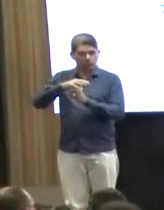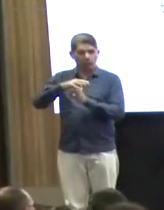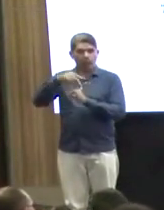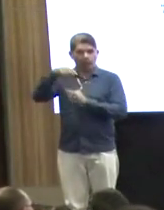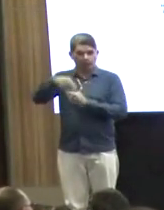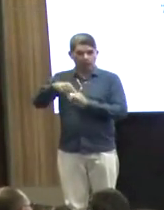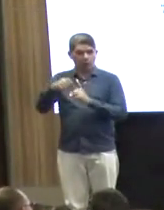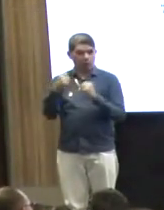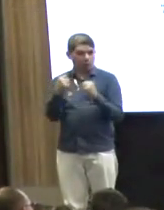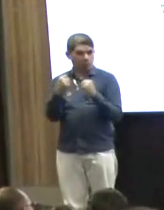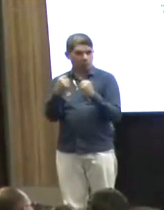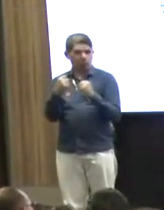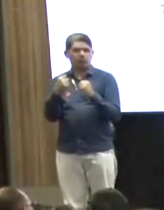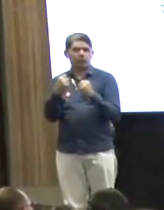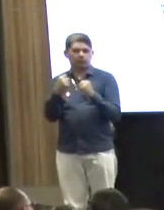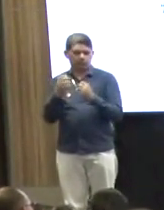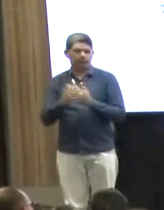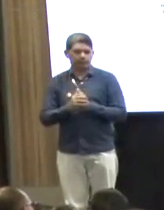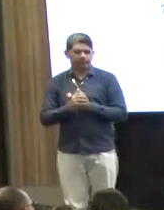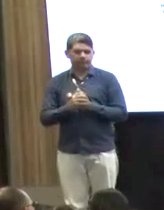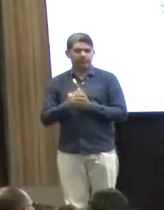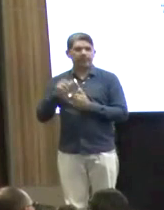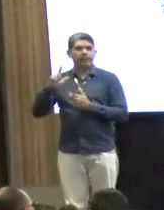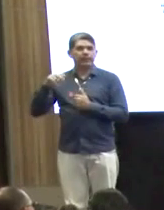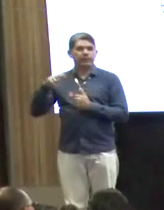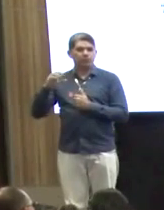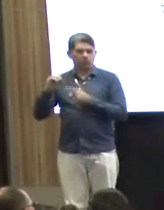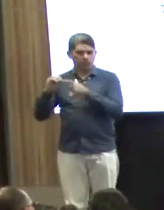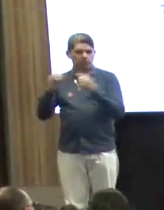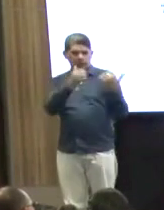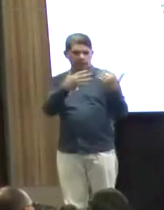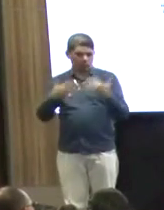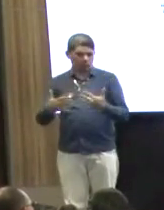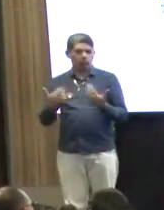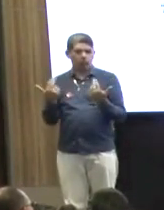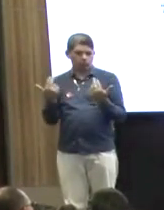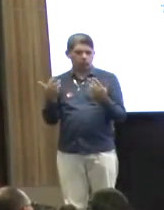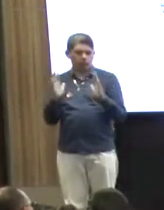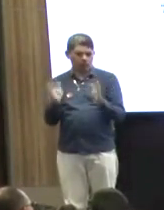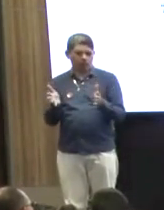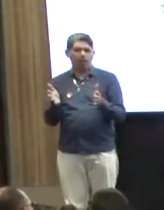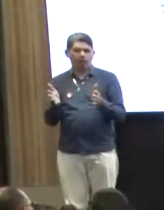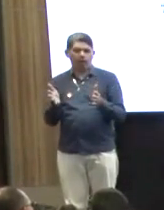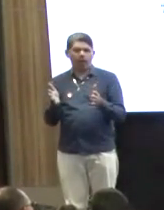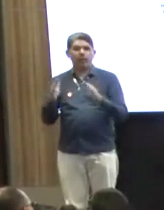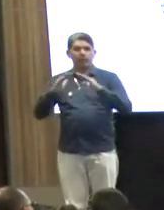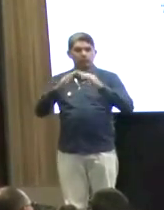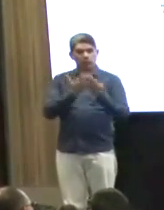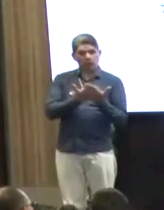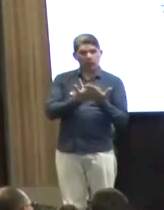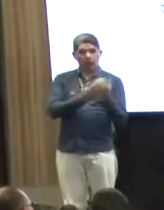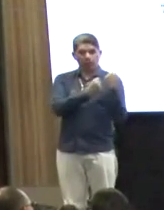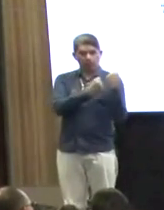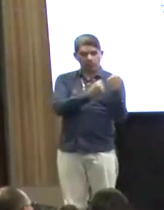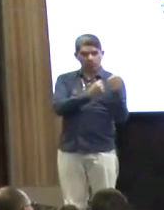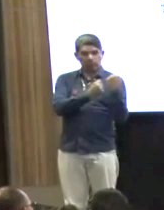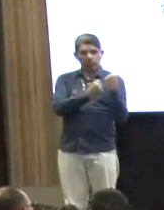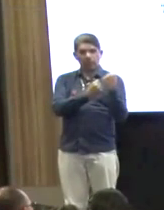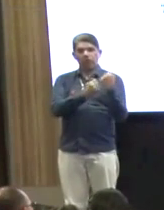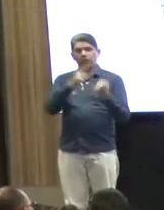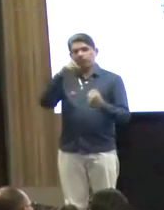sociedade, né, Nilma já chamava atenção para isto, e diferentes poderes, a escola tem o seu, hein? A igreja, os hospitais,